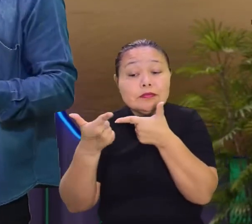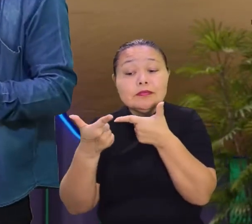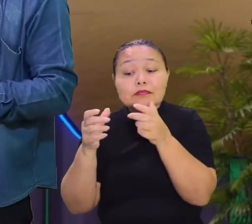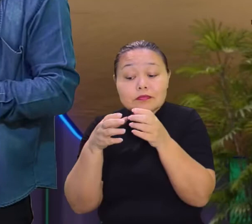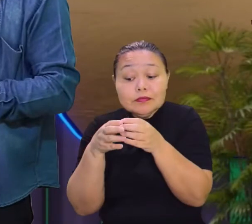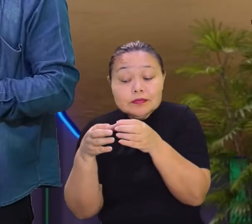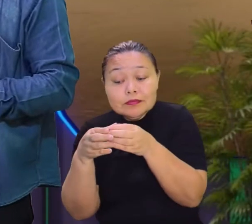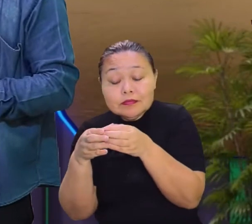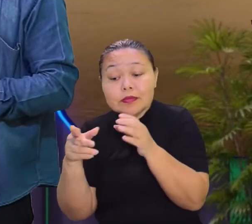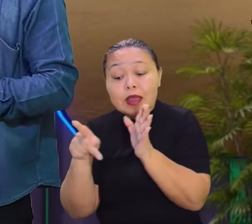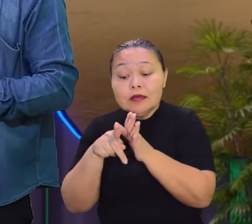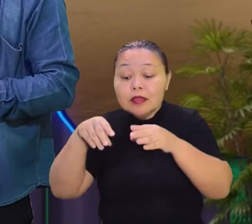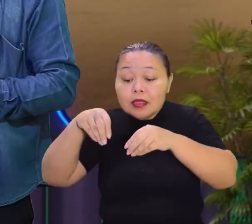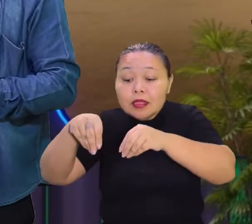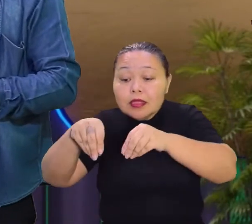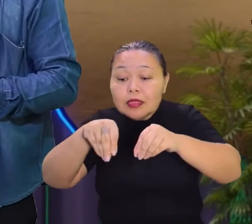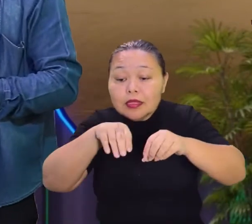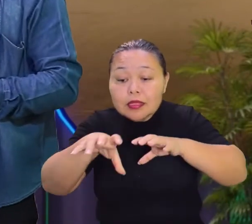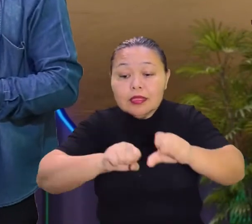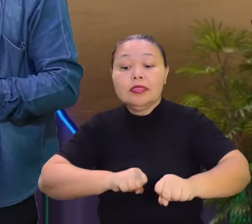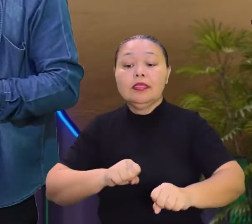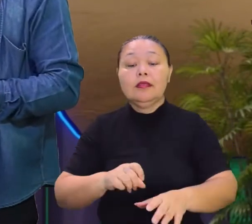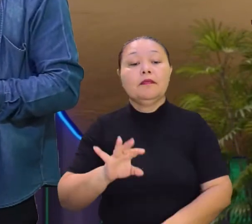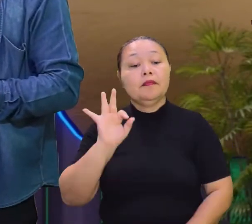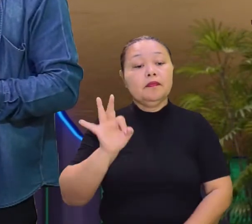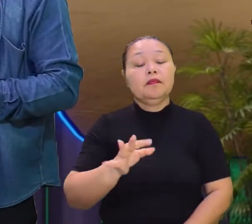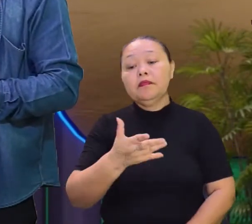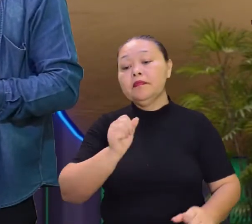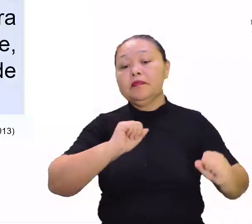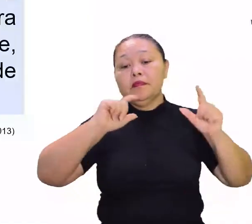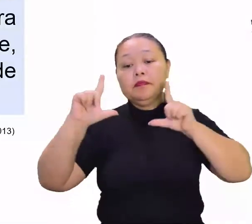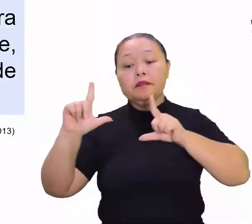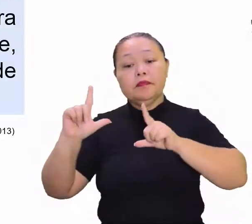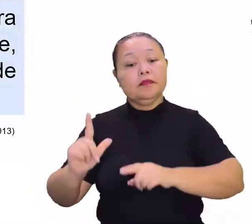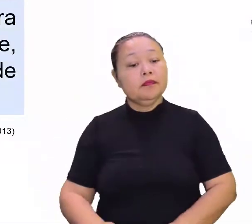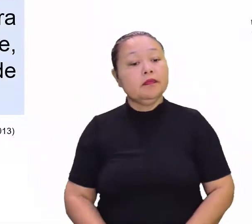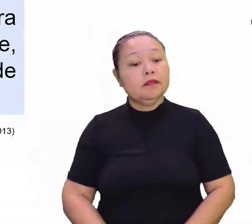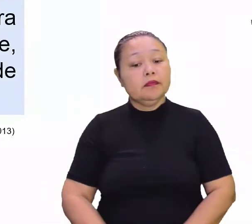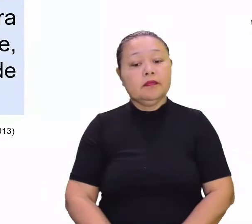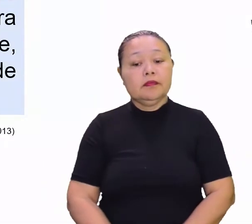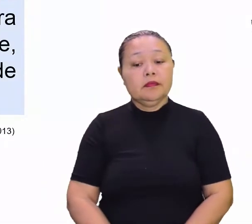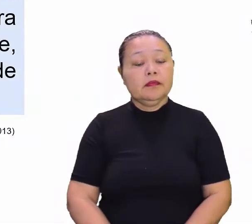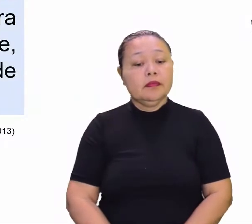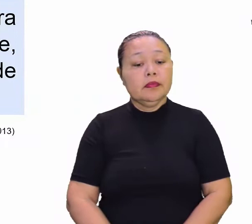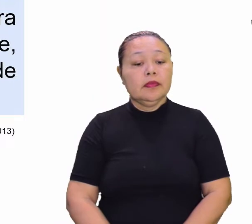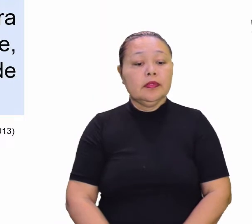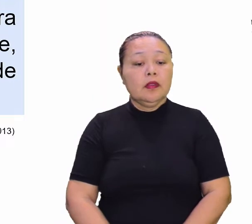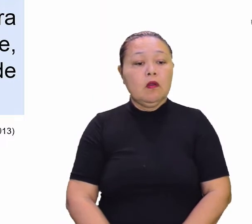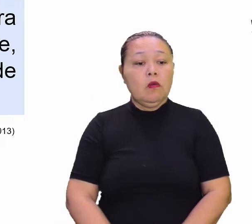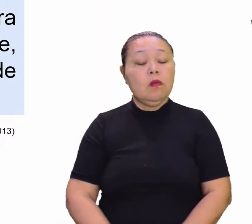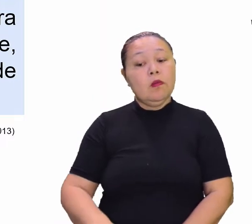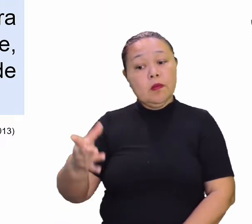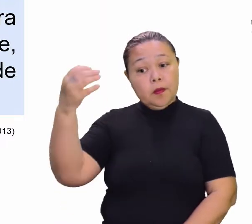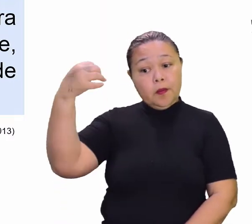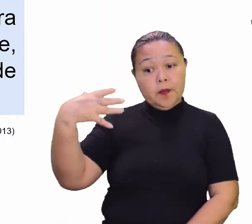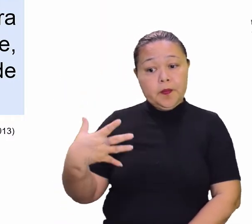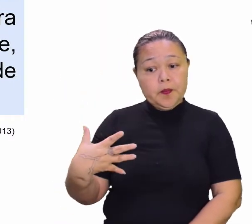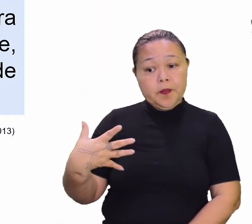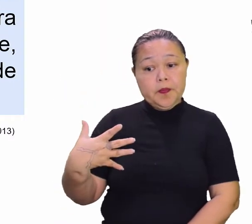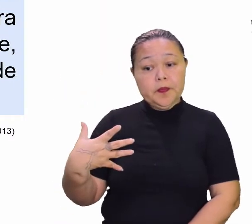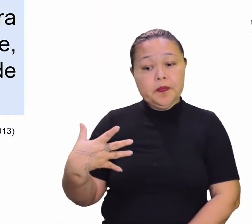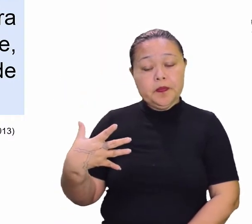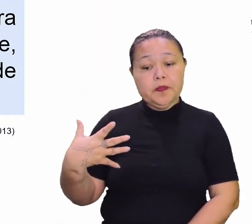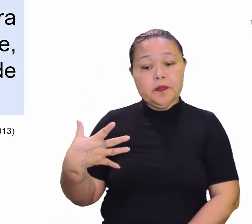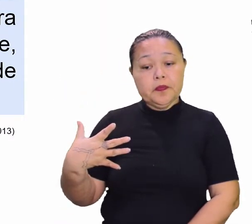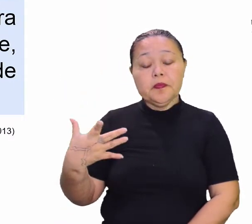e territoriais. Muito bem. É isso aí. Vamos lá no quadro, então? E aí a gente tem toda essa situação aí, ó.